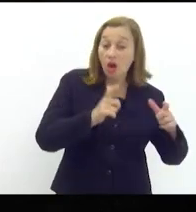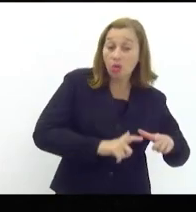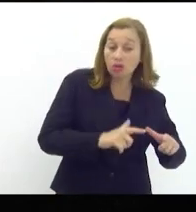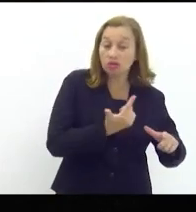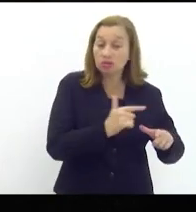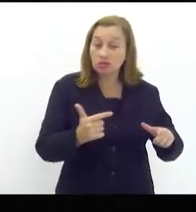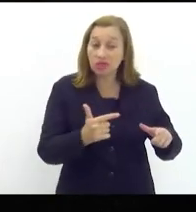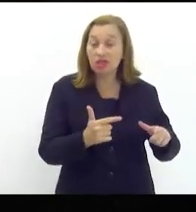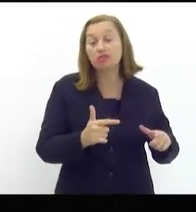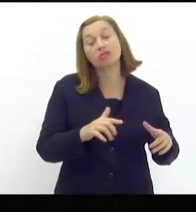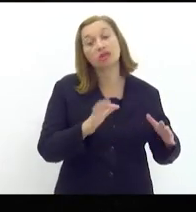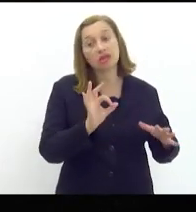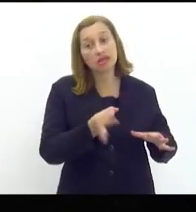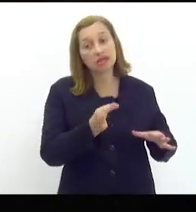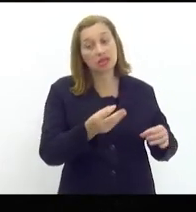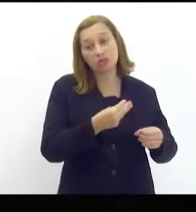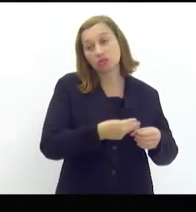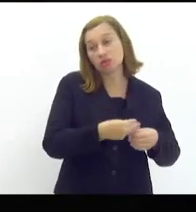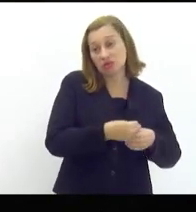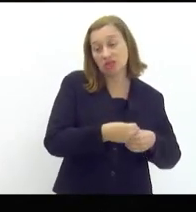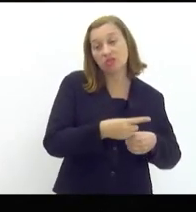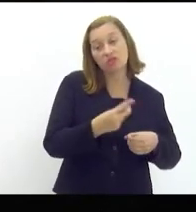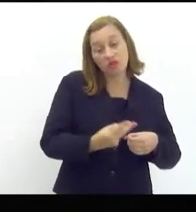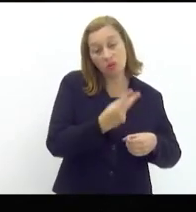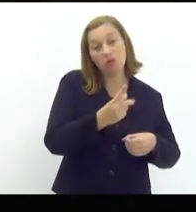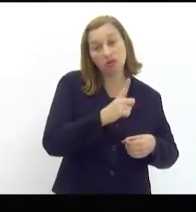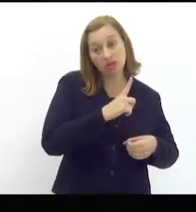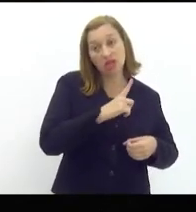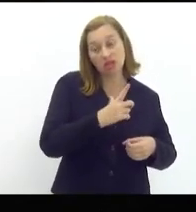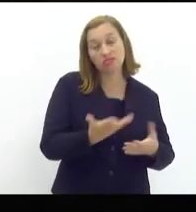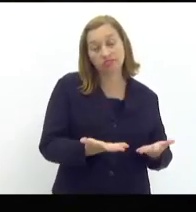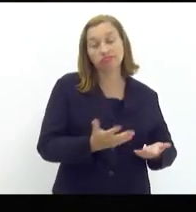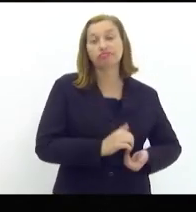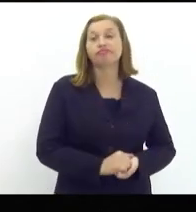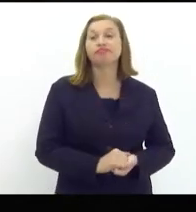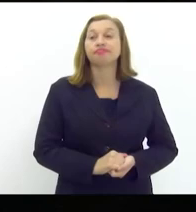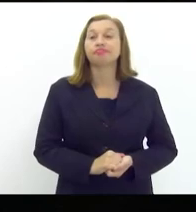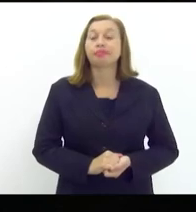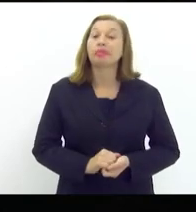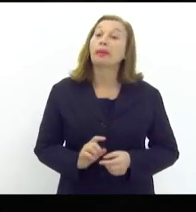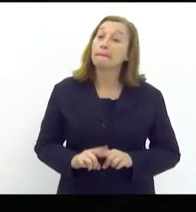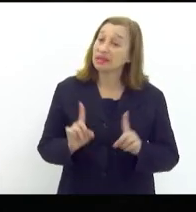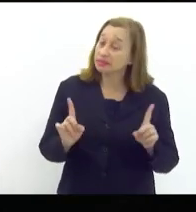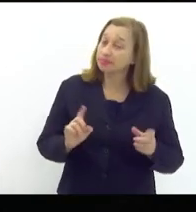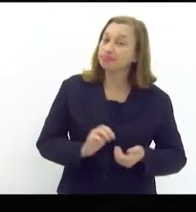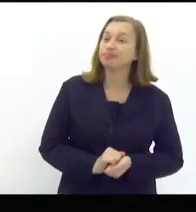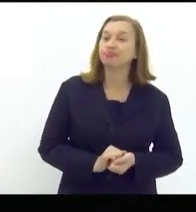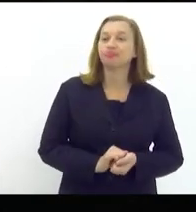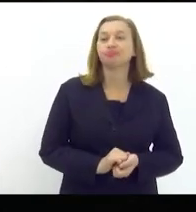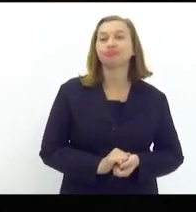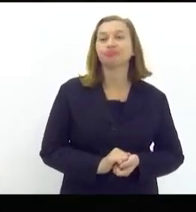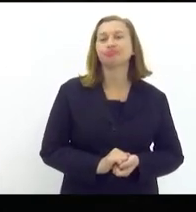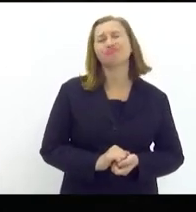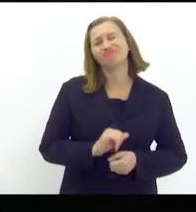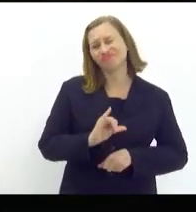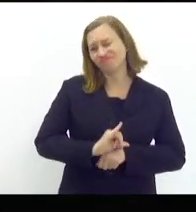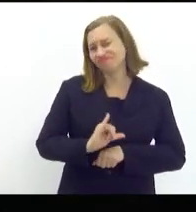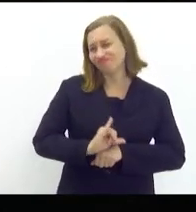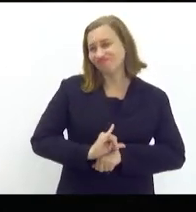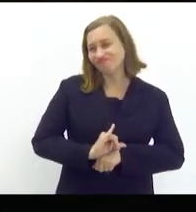o município ganha com isso ele não tem nada ganha um pedacinho ele vai ganhar mas aqui a